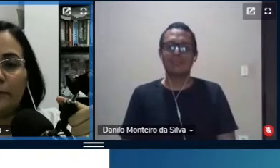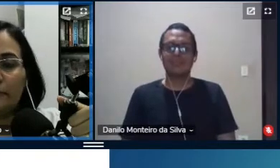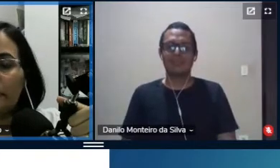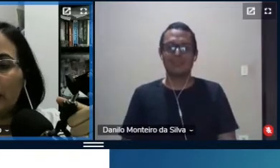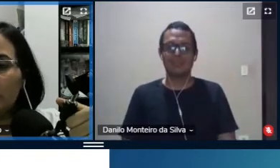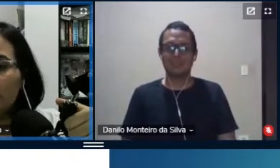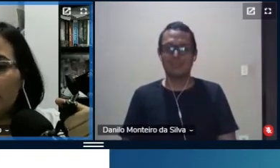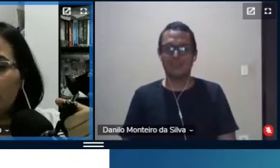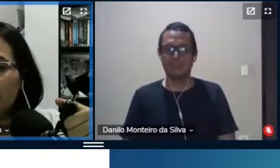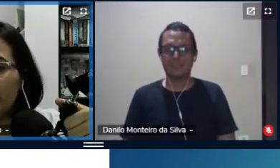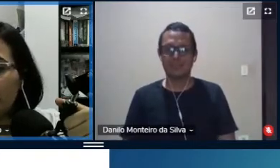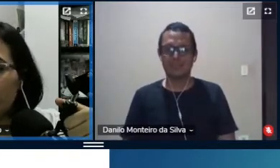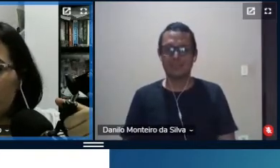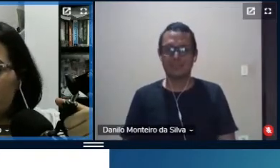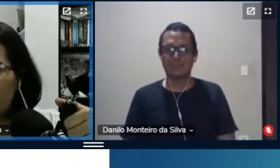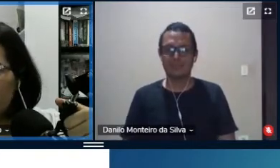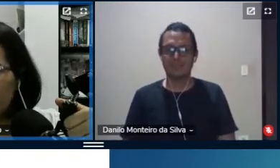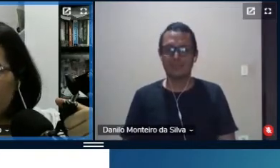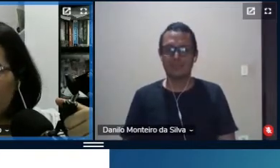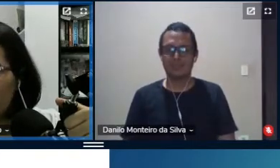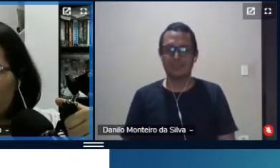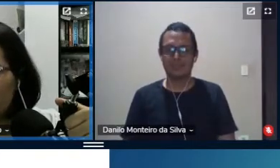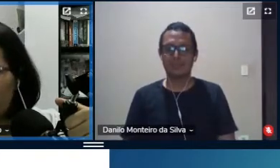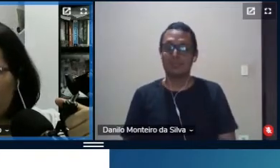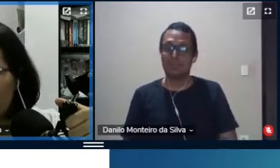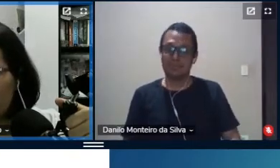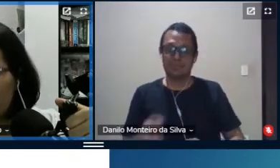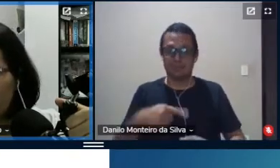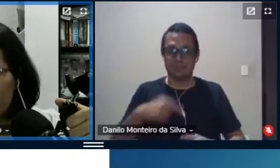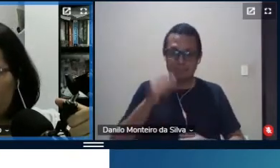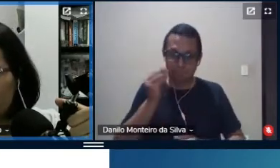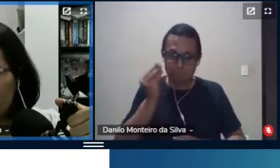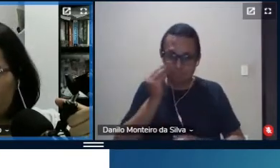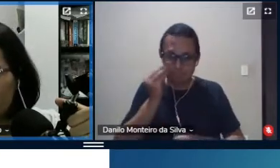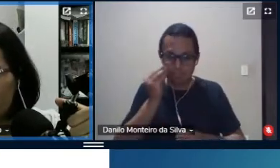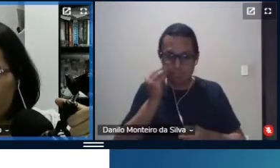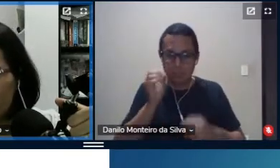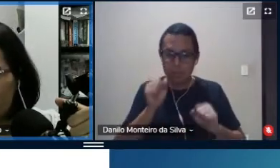Então, vamos lá. O nosso ensaio, a gente pode classificar eles